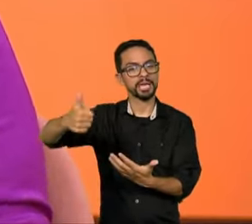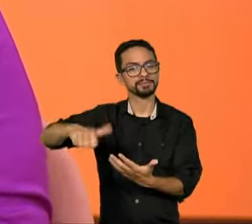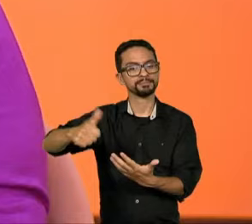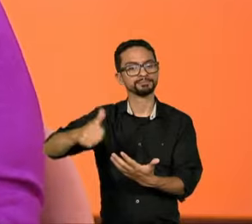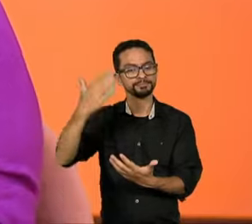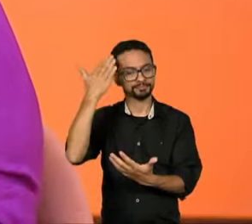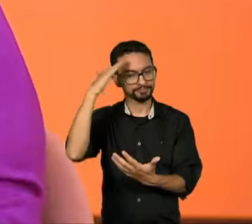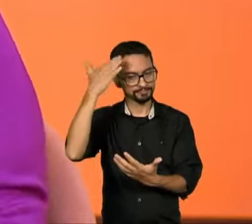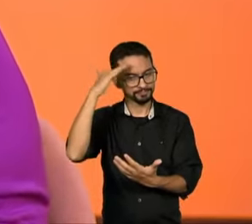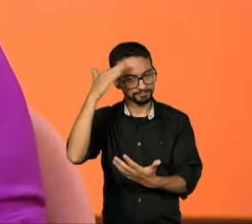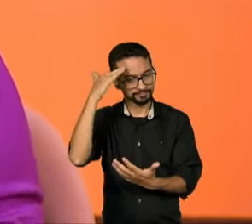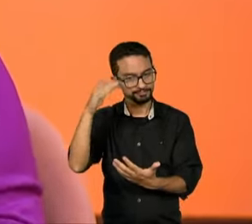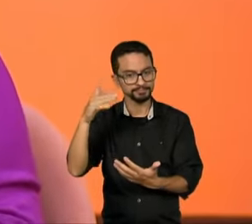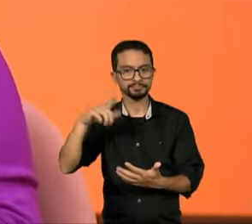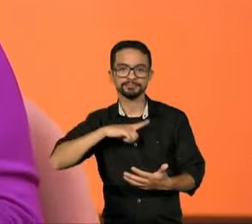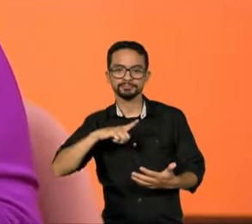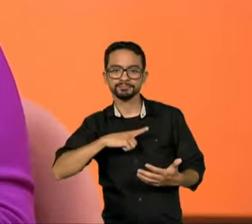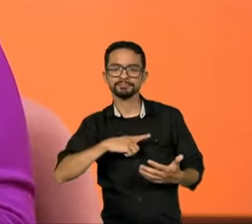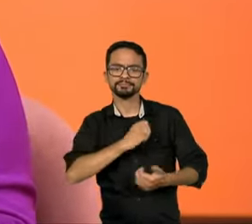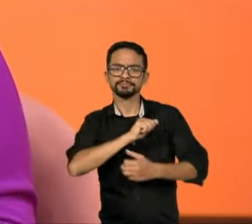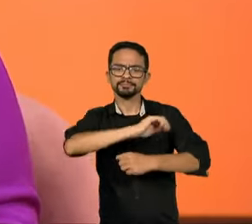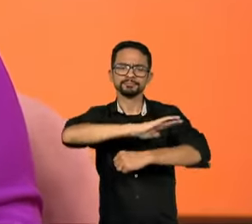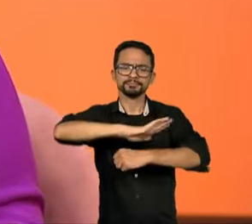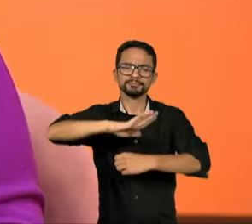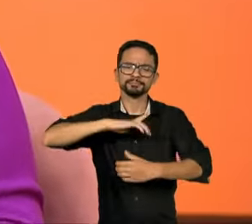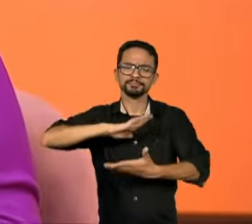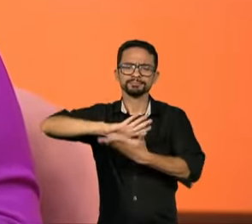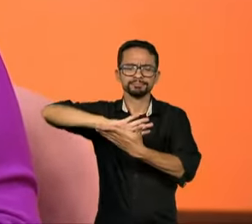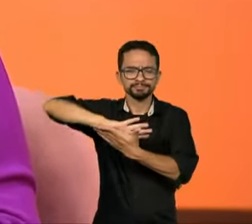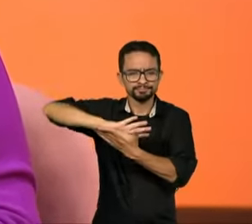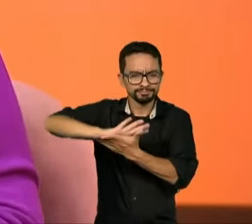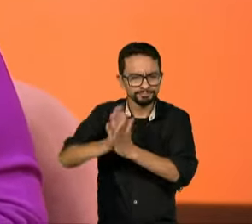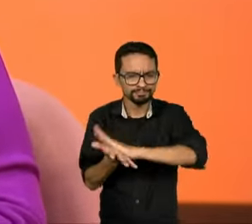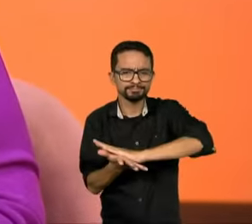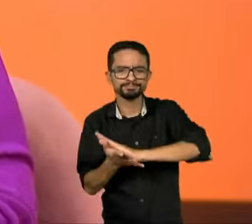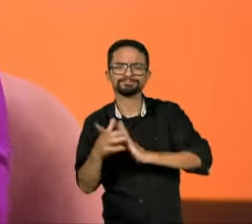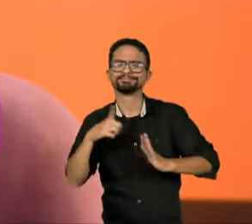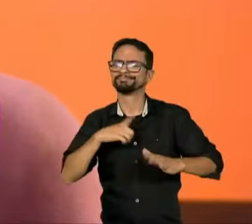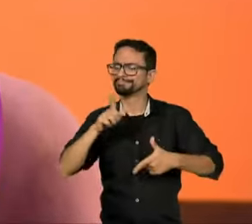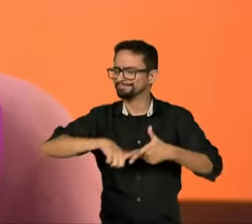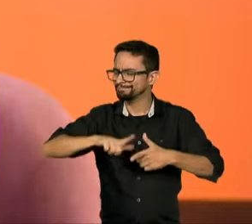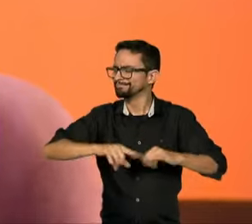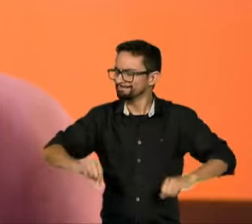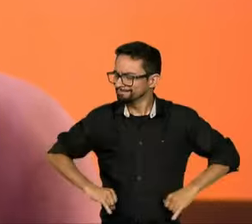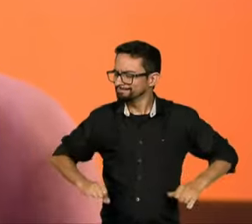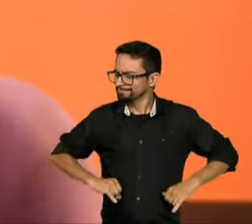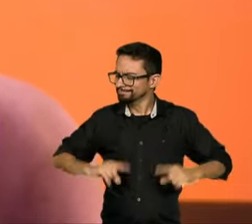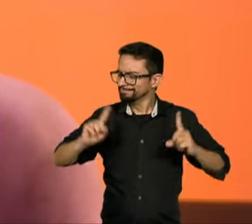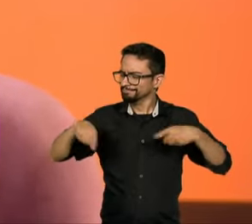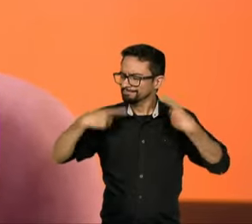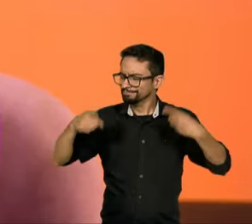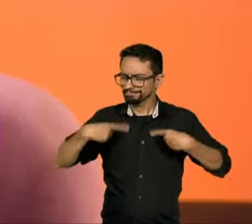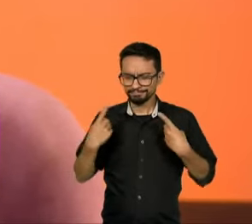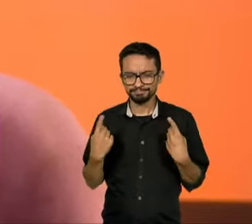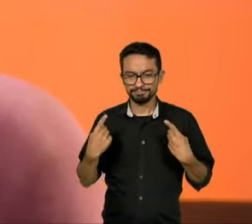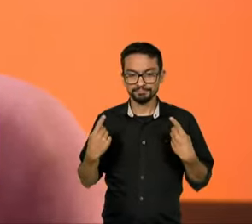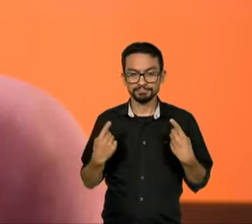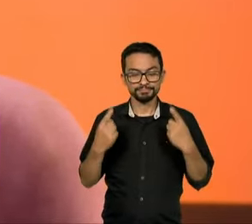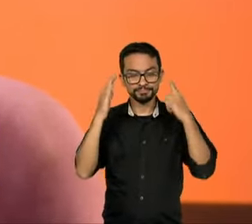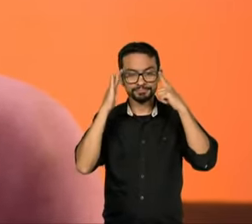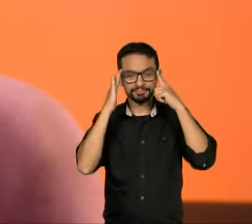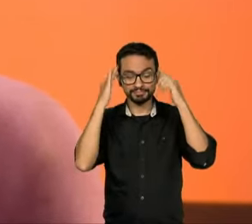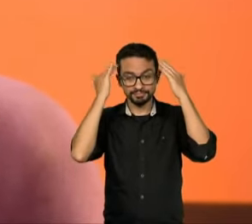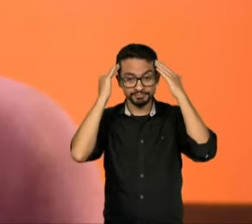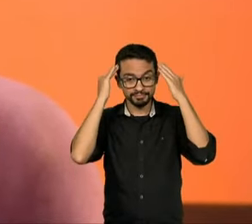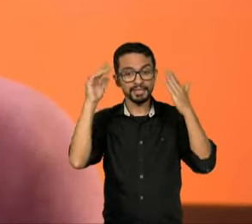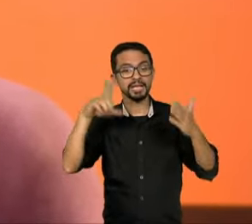preconceito do ambiente em que elas viviam. Tem poesias, assim, super sensíveis. E tem as tragédias